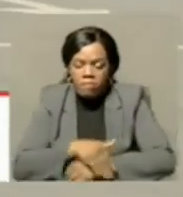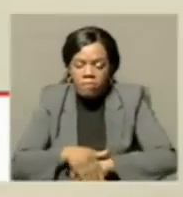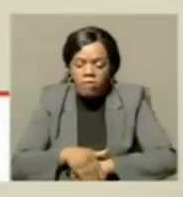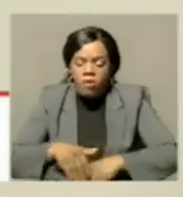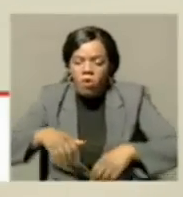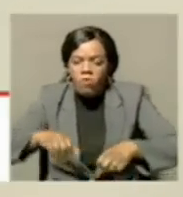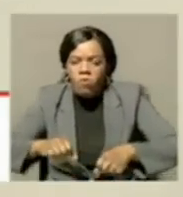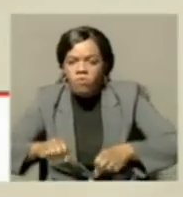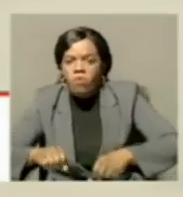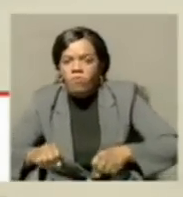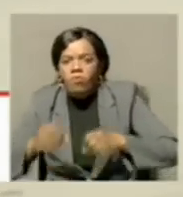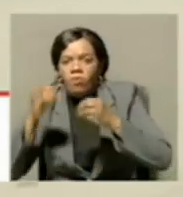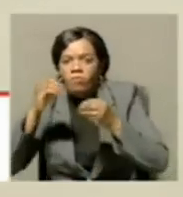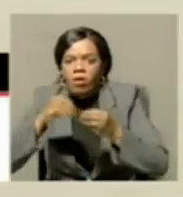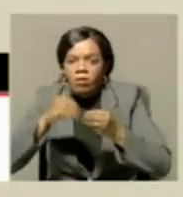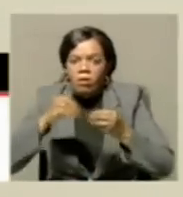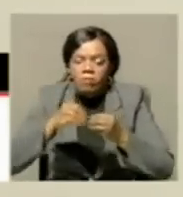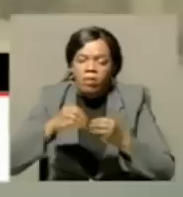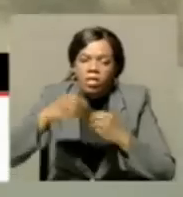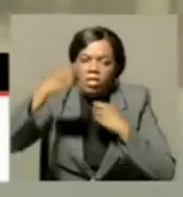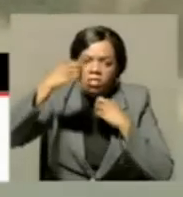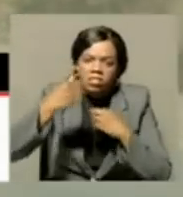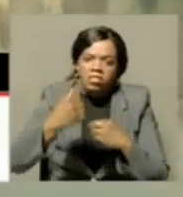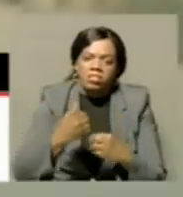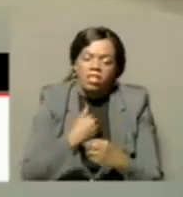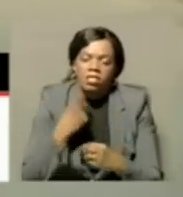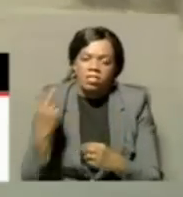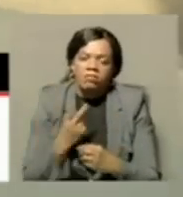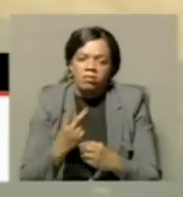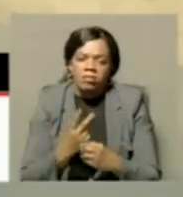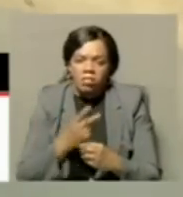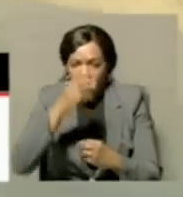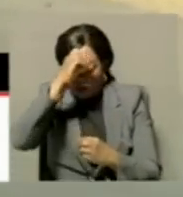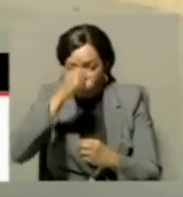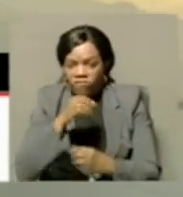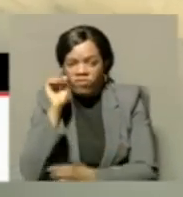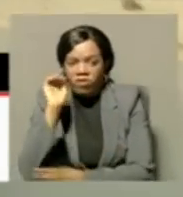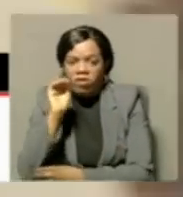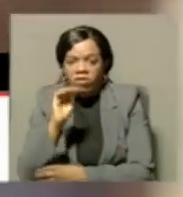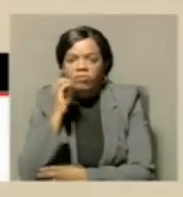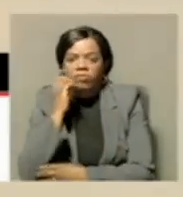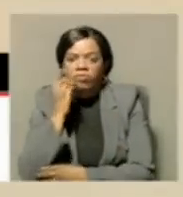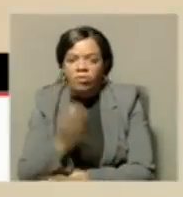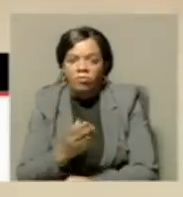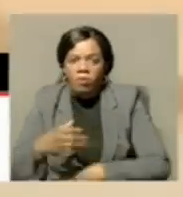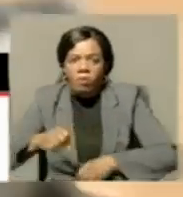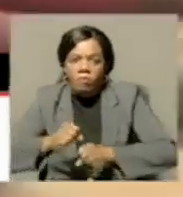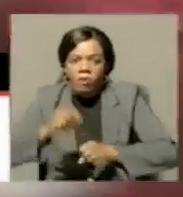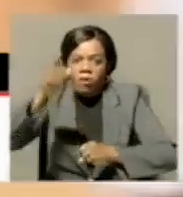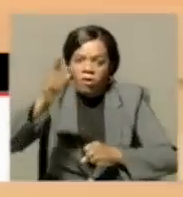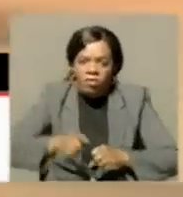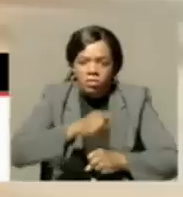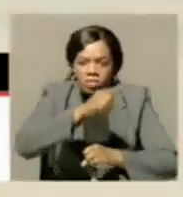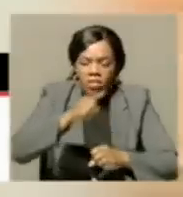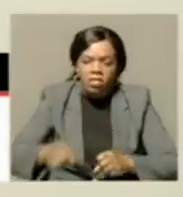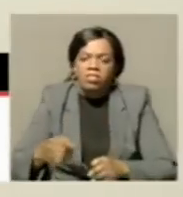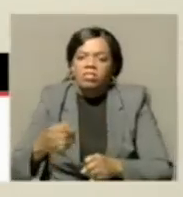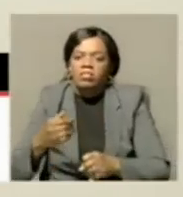cupapatas, são os mais visados. O governo provincial de Luanda proíbe a circulação de veículos